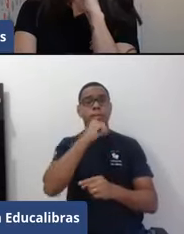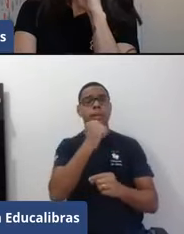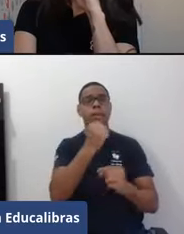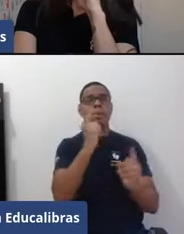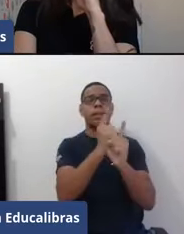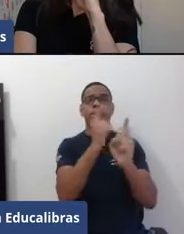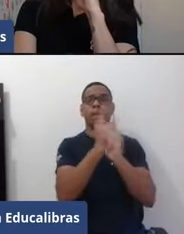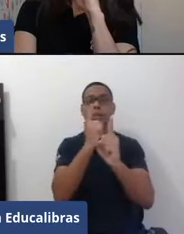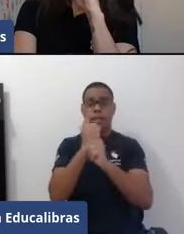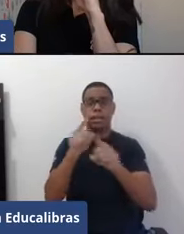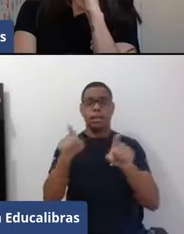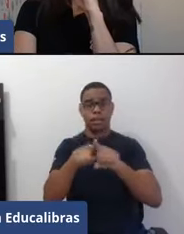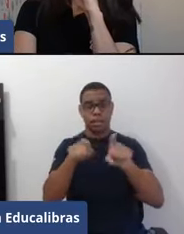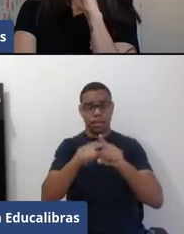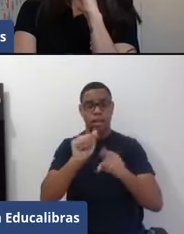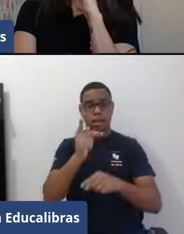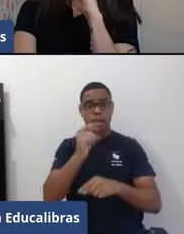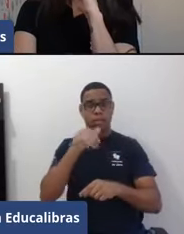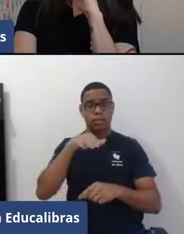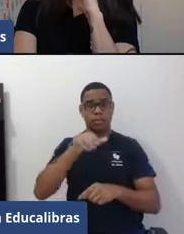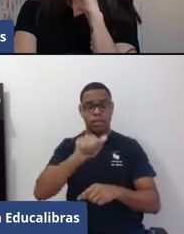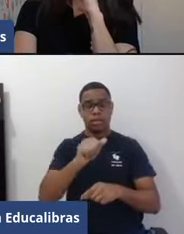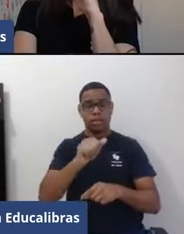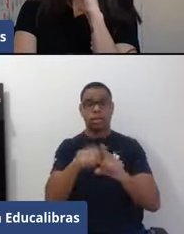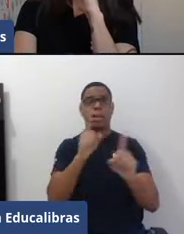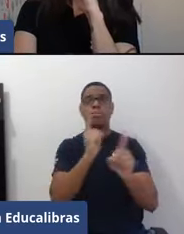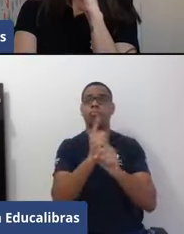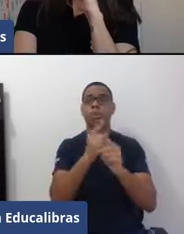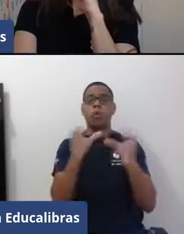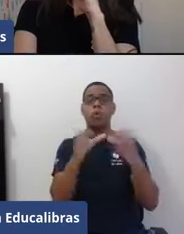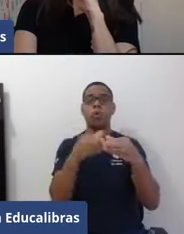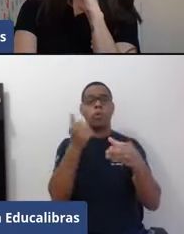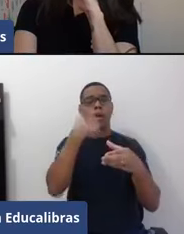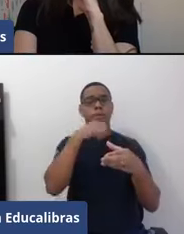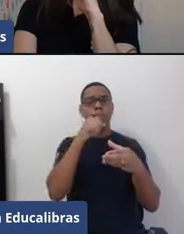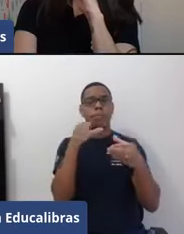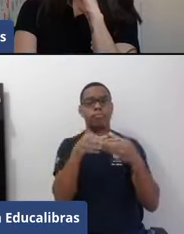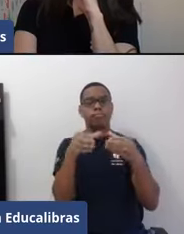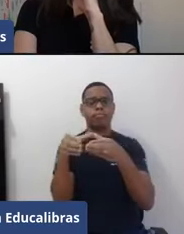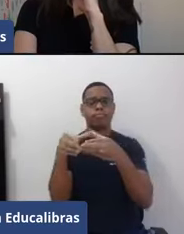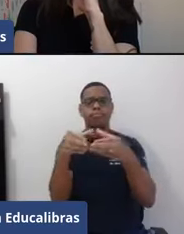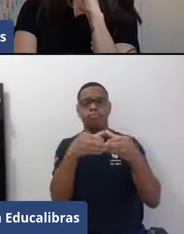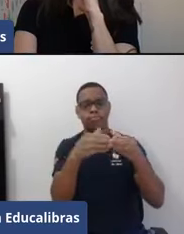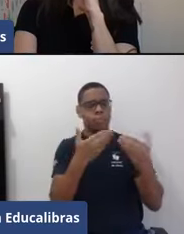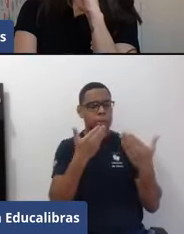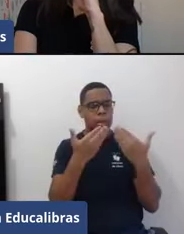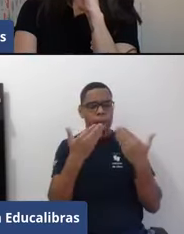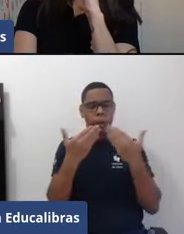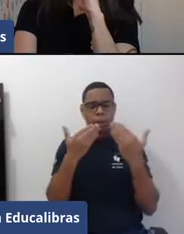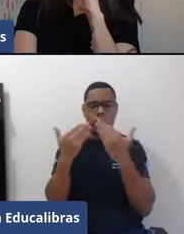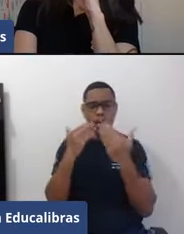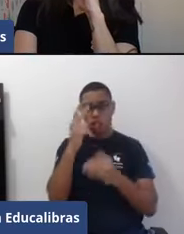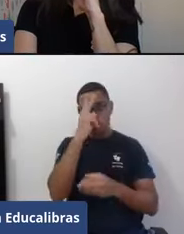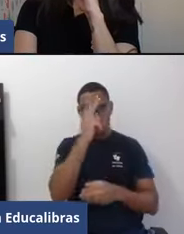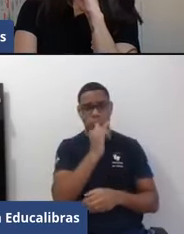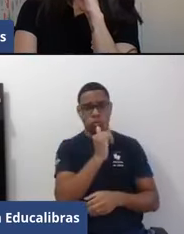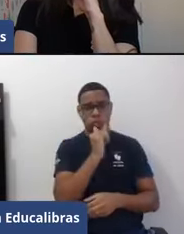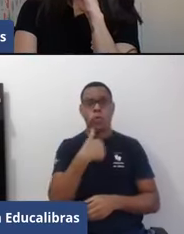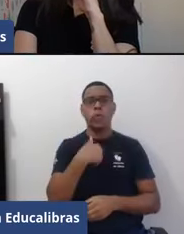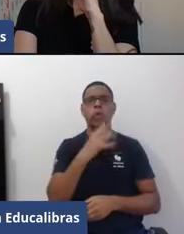na RIMSA também, a Larissa foi encaminhada para a RIMSA, nós tinha grupo de mães. Então, essas mães contavam uma história. Eu sei